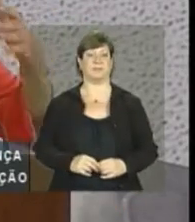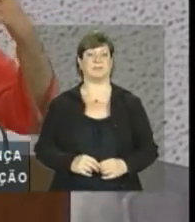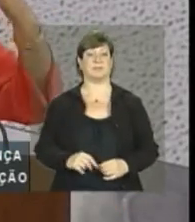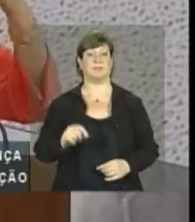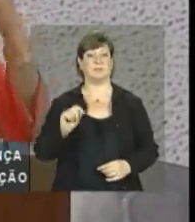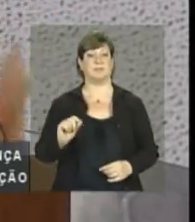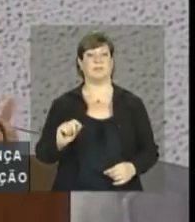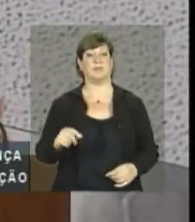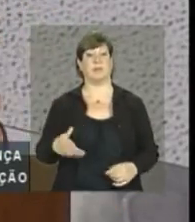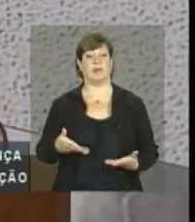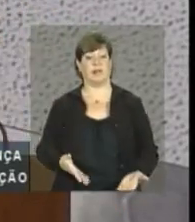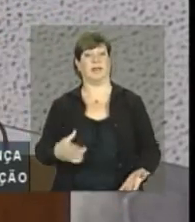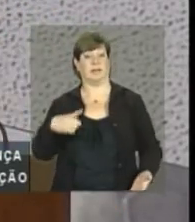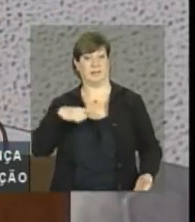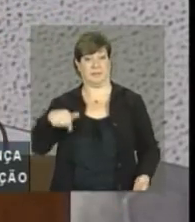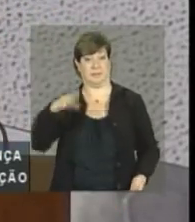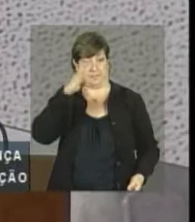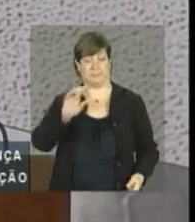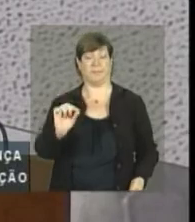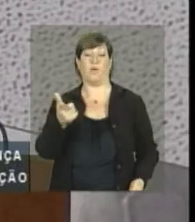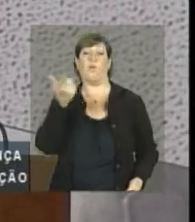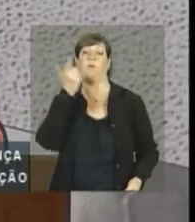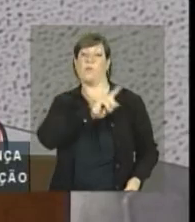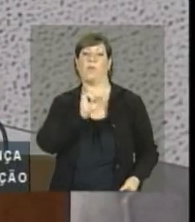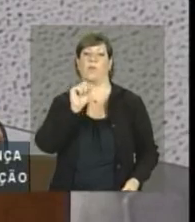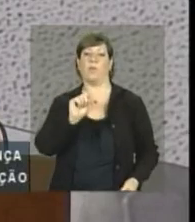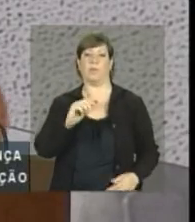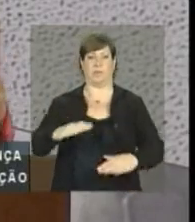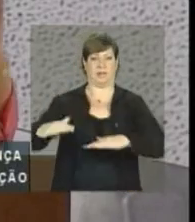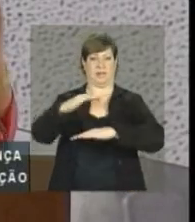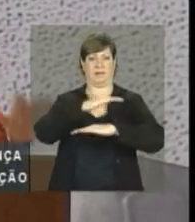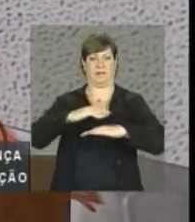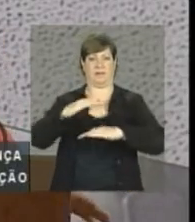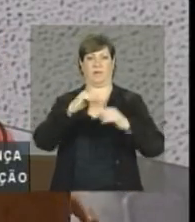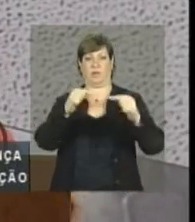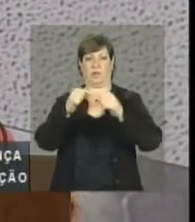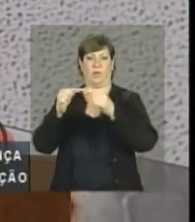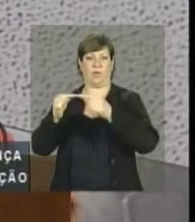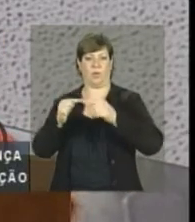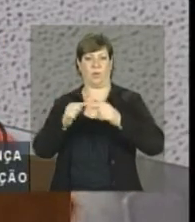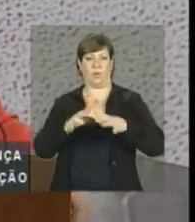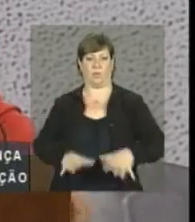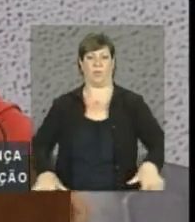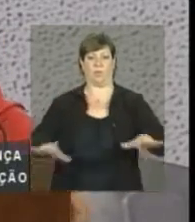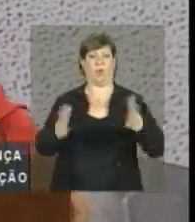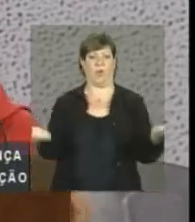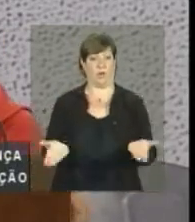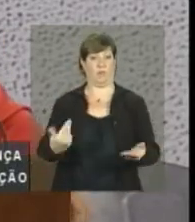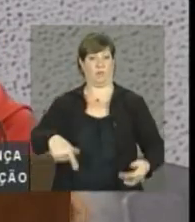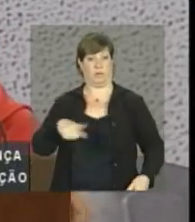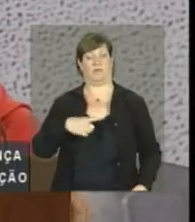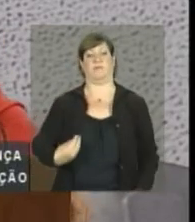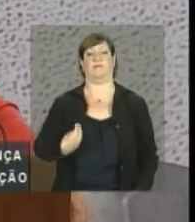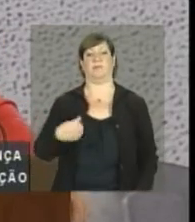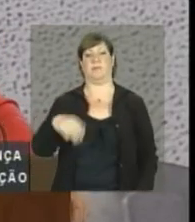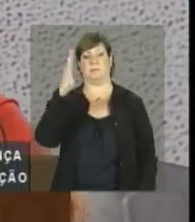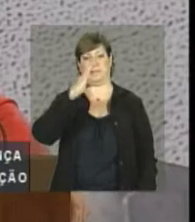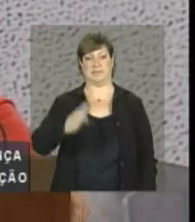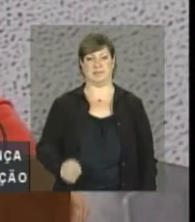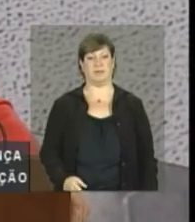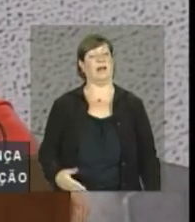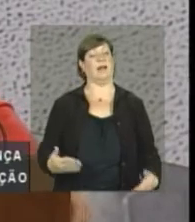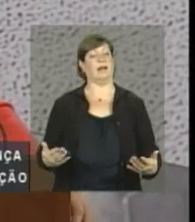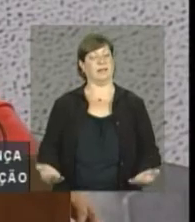alcançado um nível de acordo desta proporção que nós aqui estamos vivenciando. E